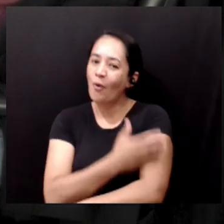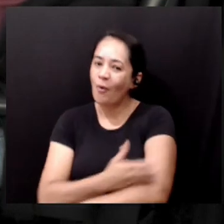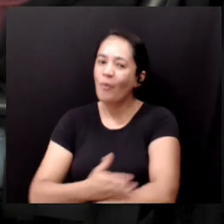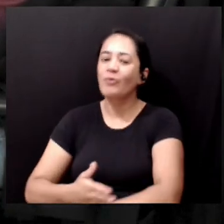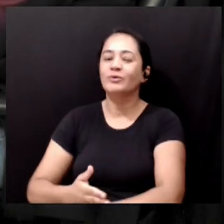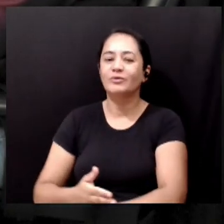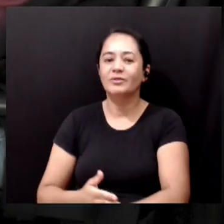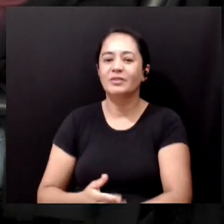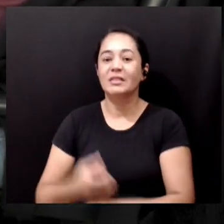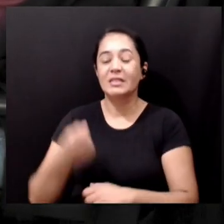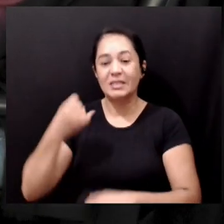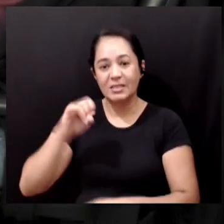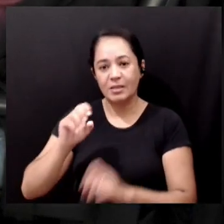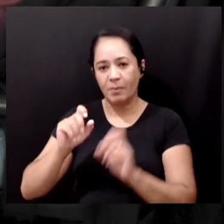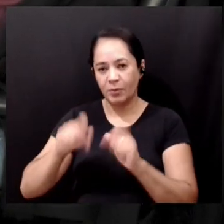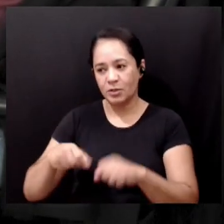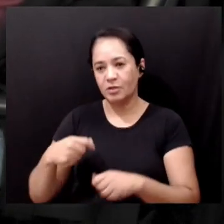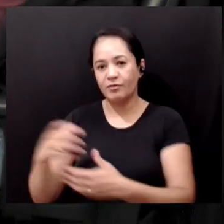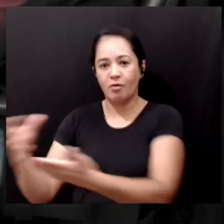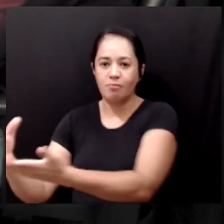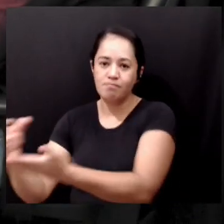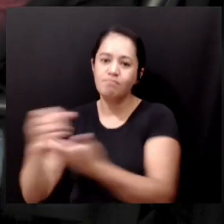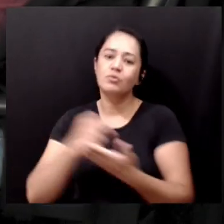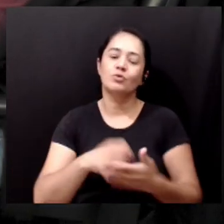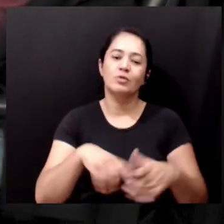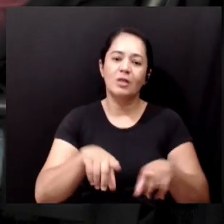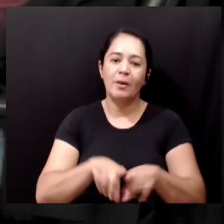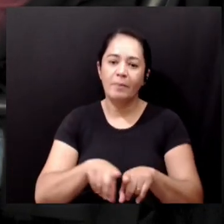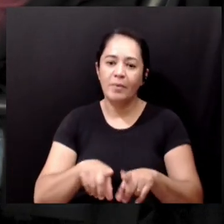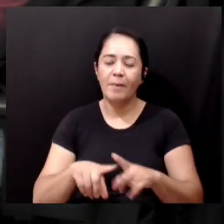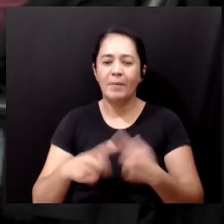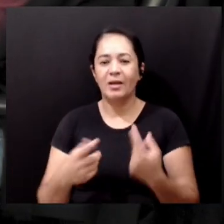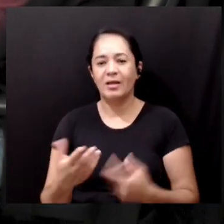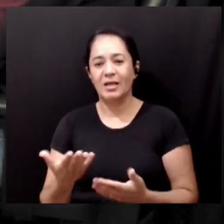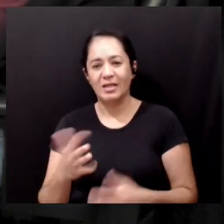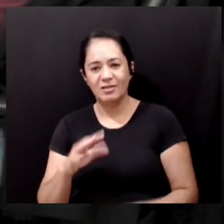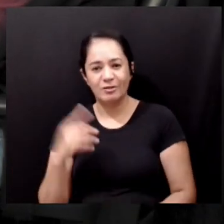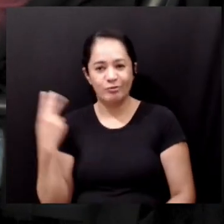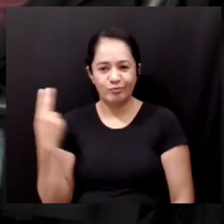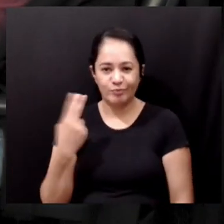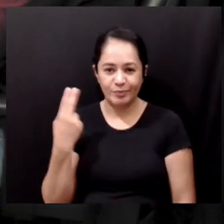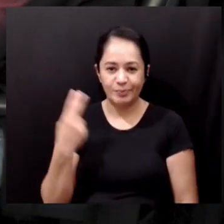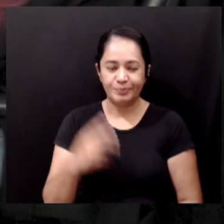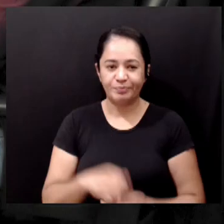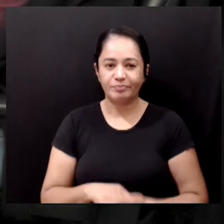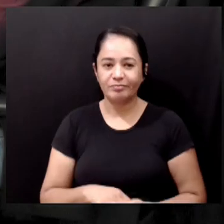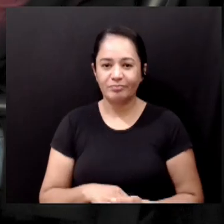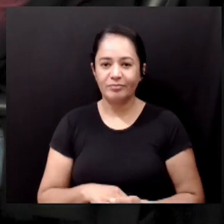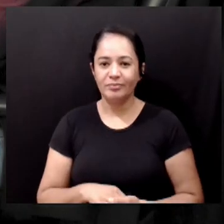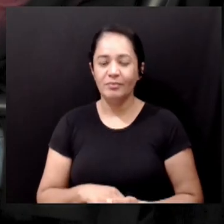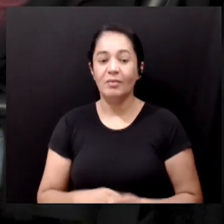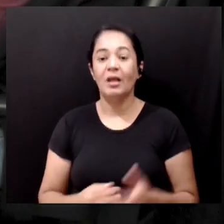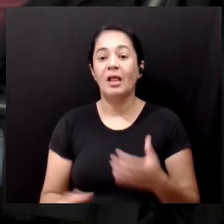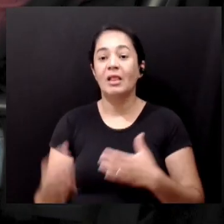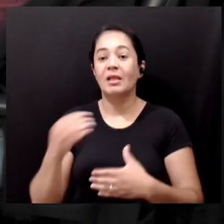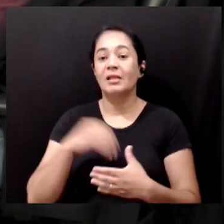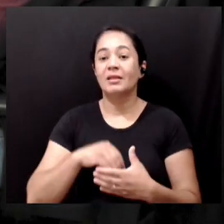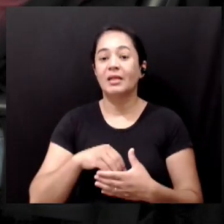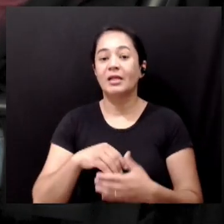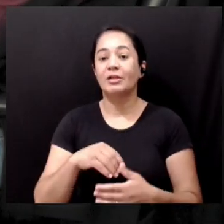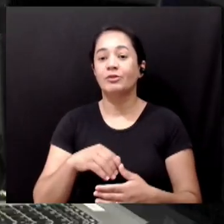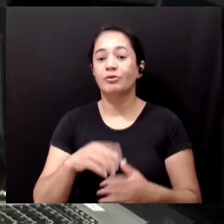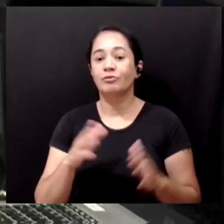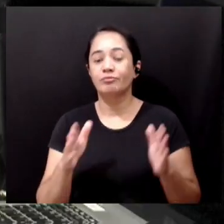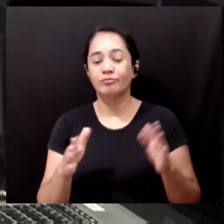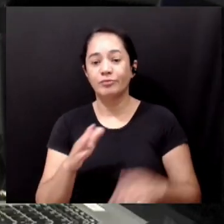mais difícil por conta do horário dela, mas quando posso também vou buscá-la. E dentro dessa rotina, Guilherme, você consegue estabelecer, por exemplo, olha, a